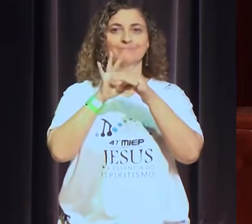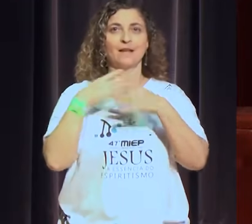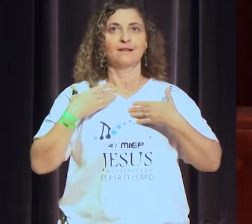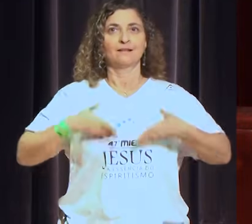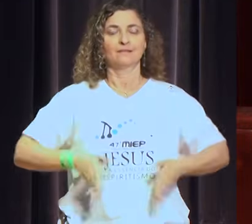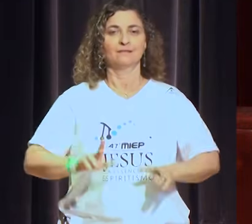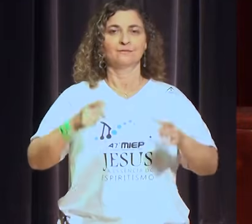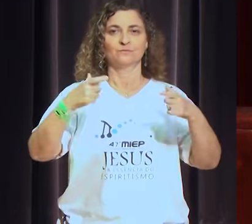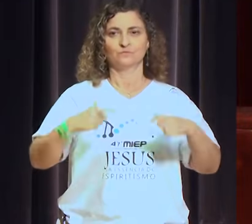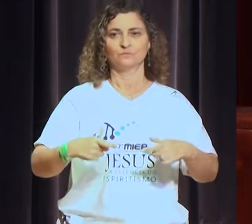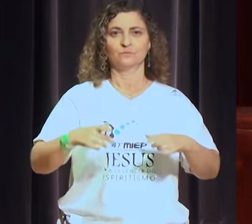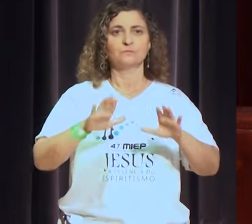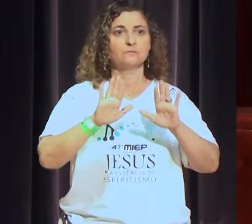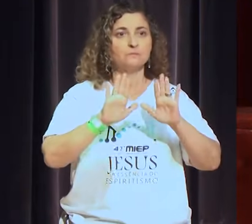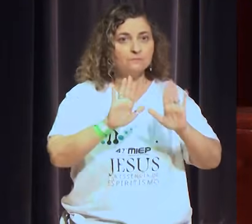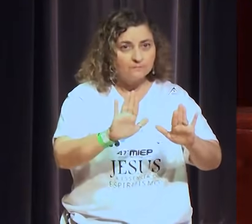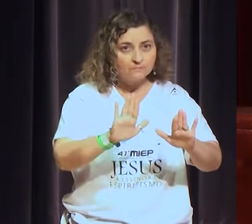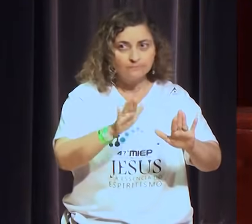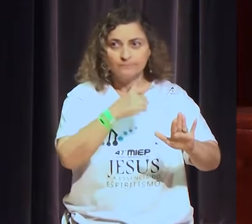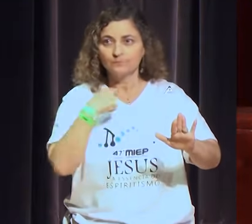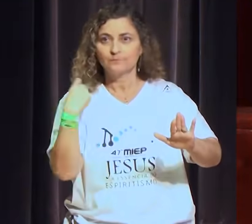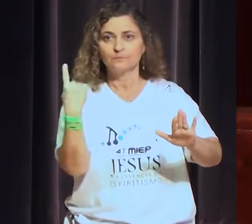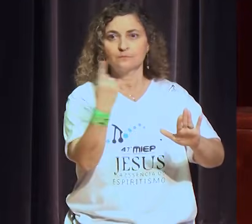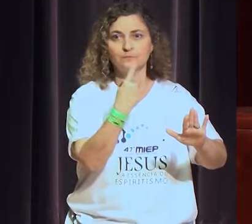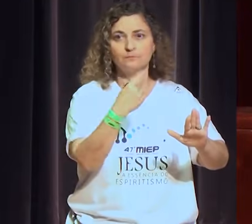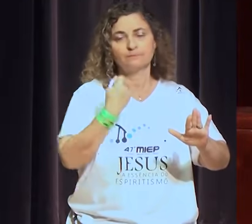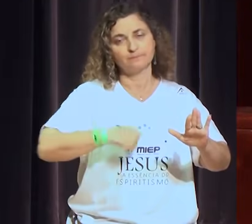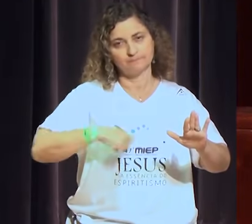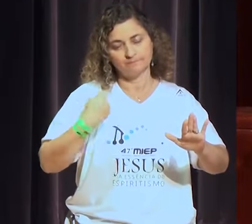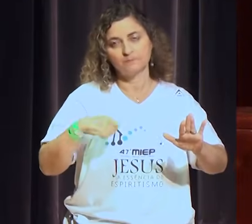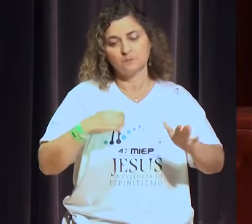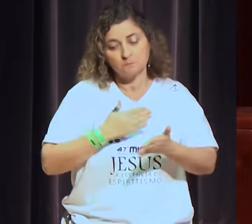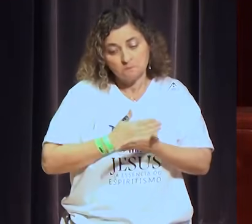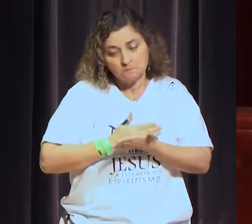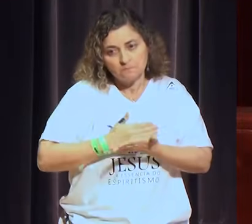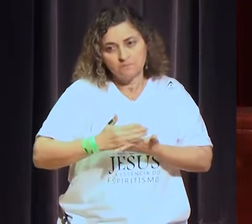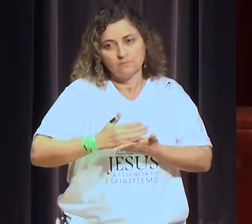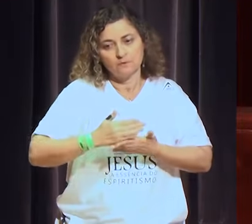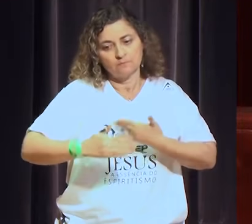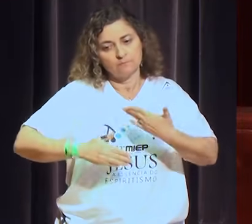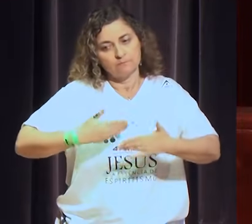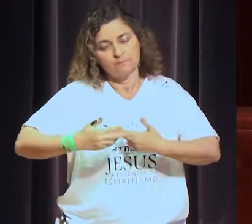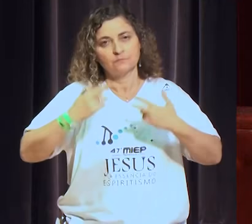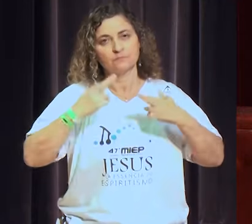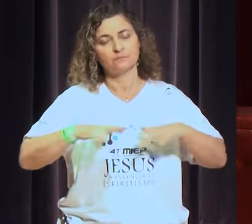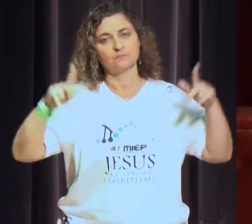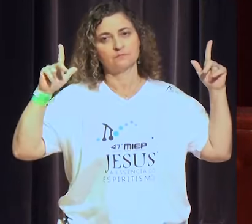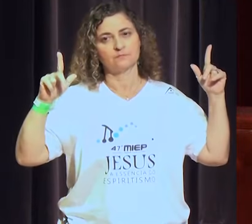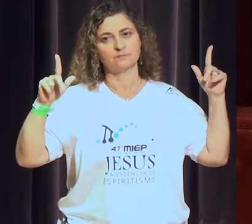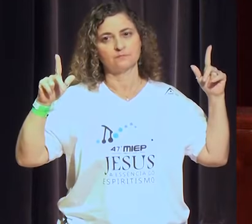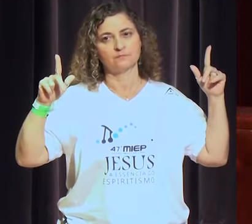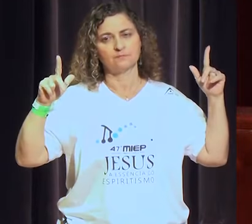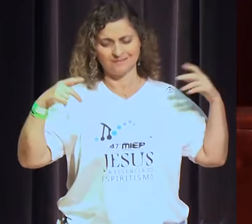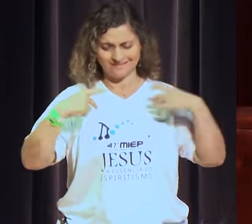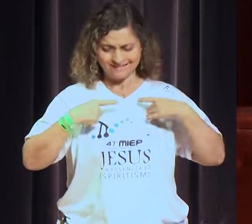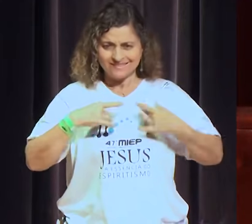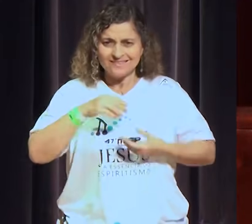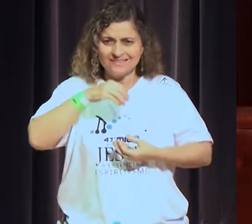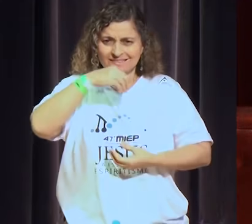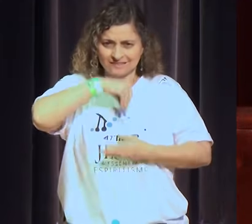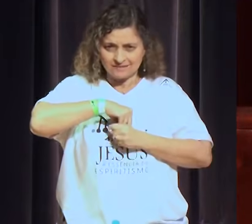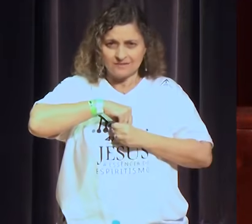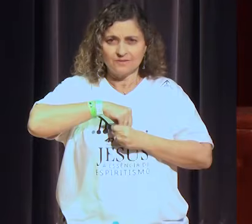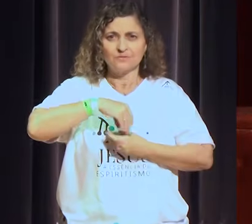nós precisamos começar a cultivar um espírito de